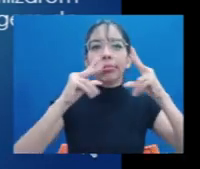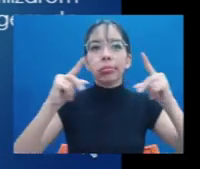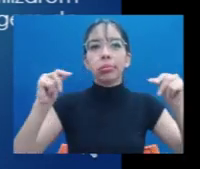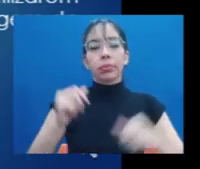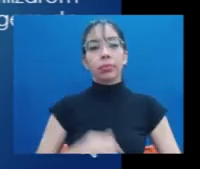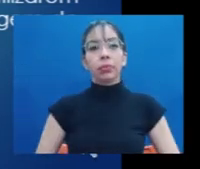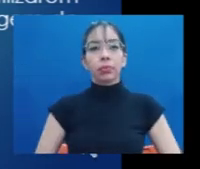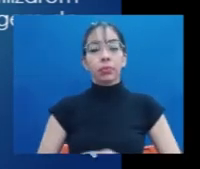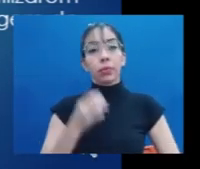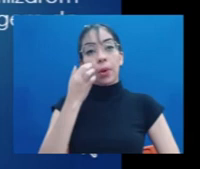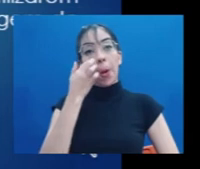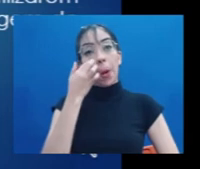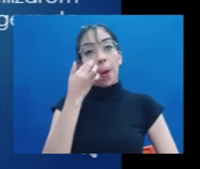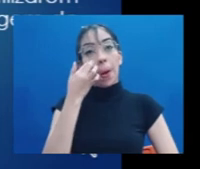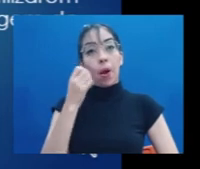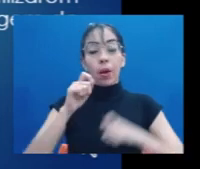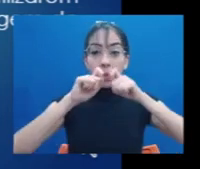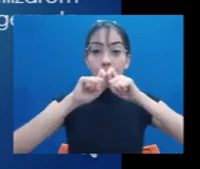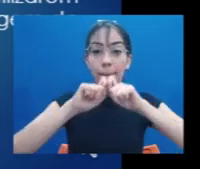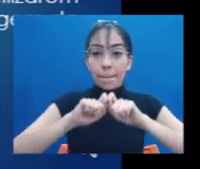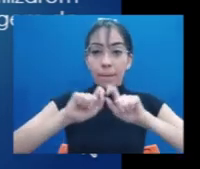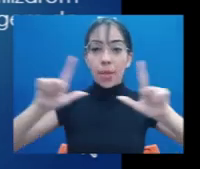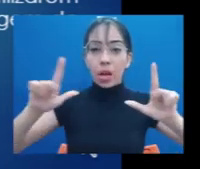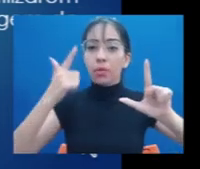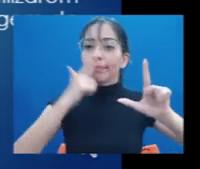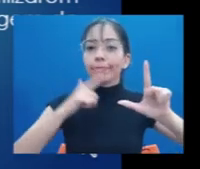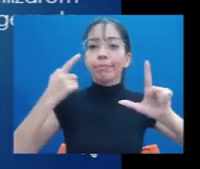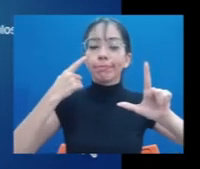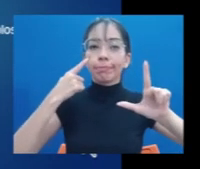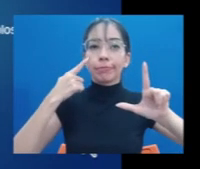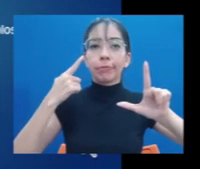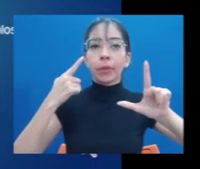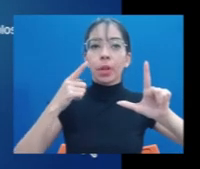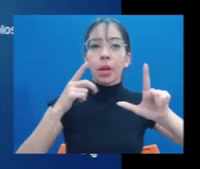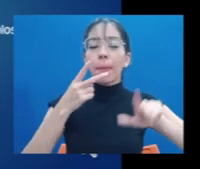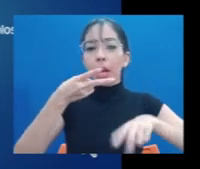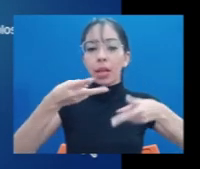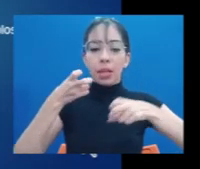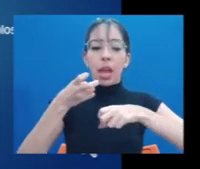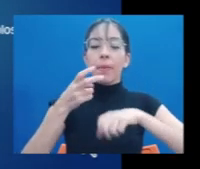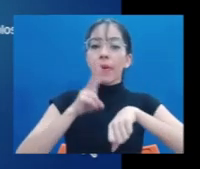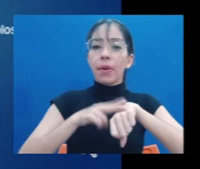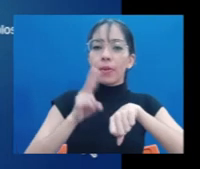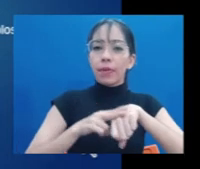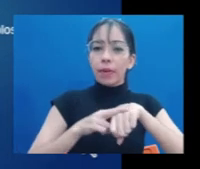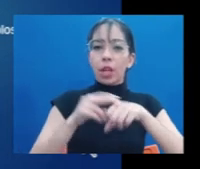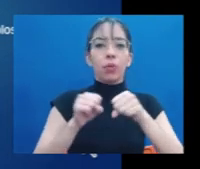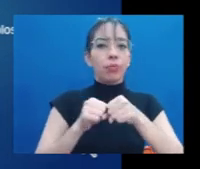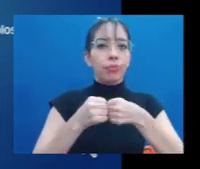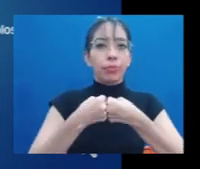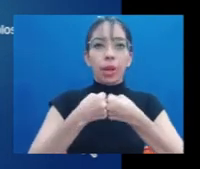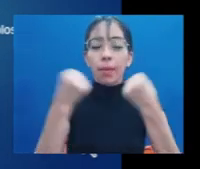Esse aqui foi um acidente em 2013, então vocês veem aqui, né, que a porta da geladeira foi arrancada. Vocês veem que está muita fuligem, né?